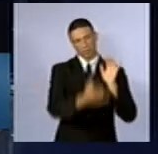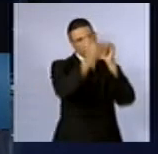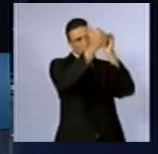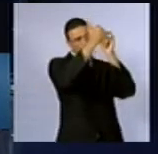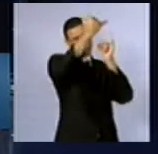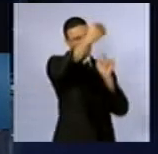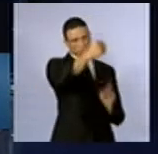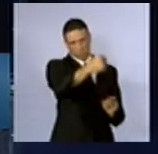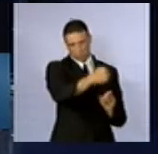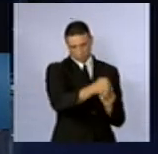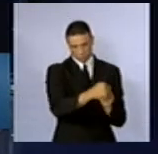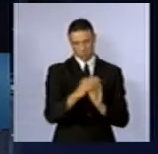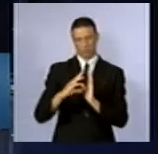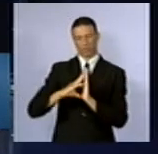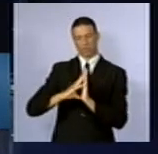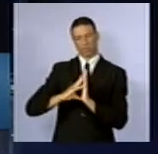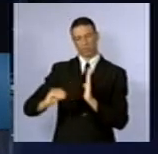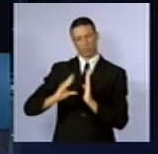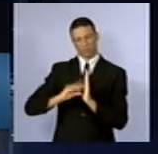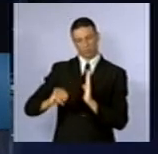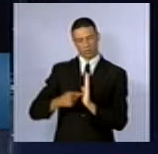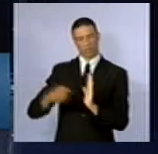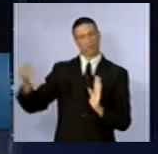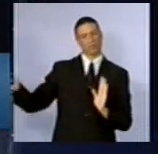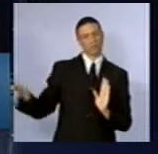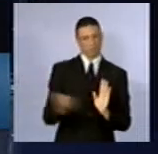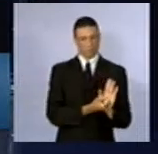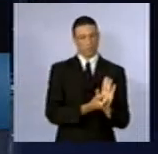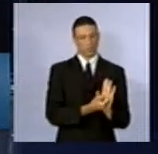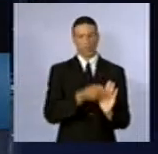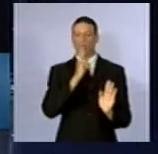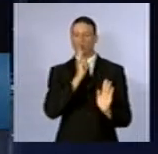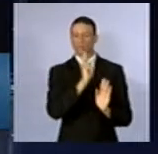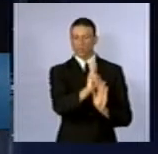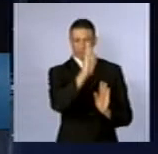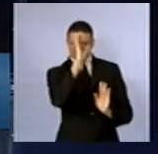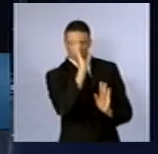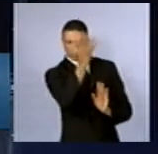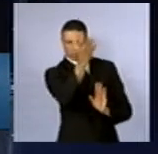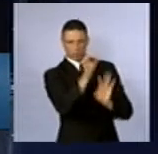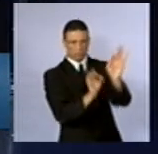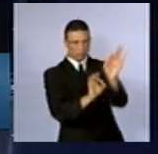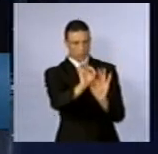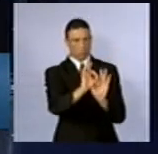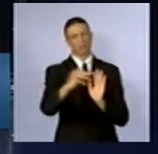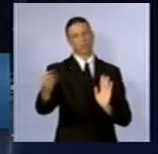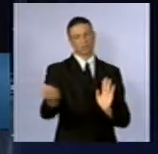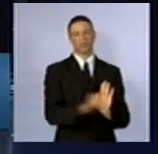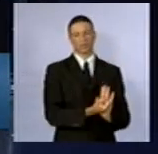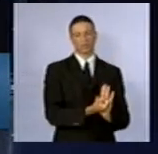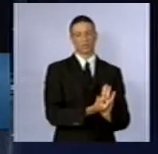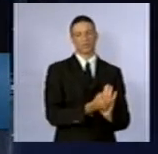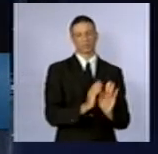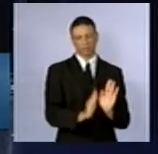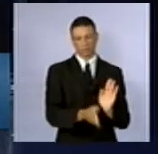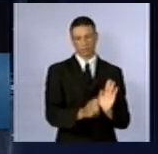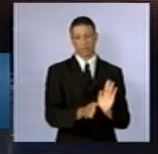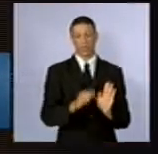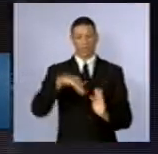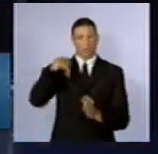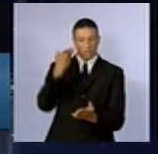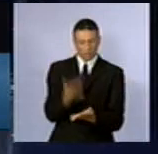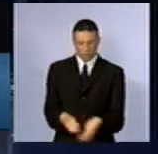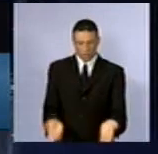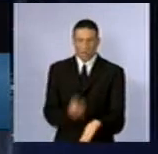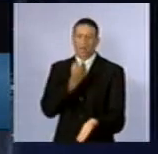né? E esses modelos foram validados exatamente com os resultados das medições. E, mais recentemente, a nossa atuação tem